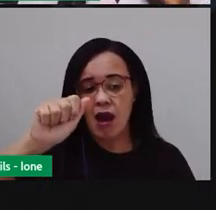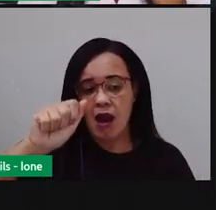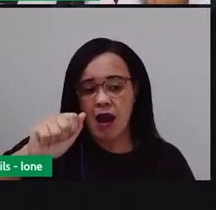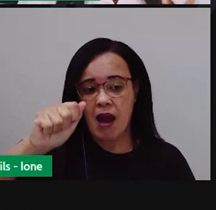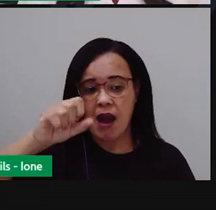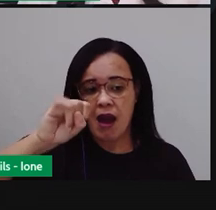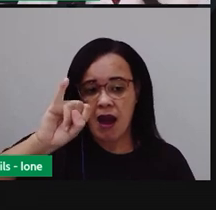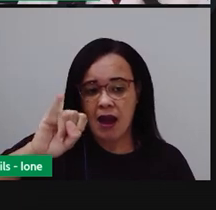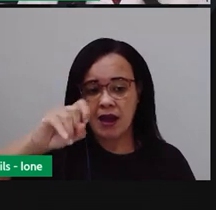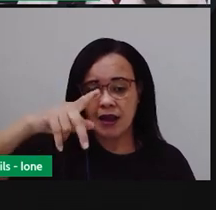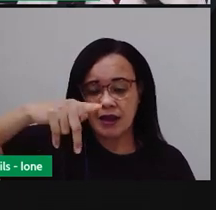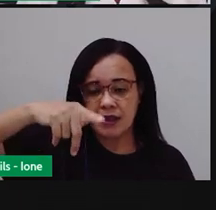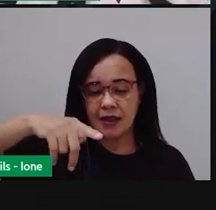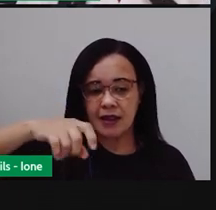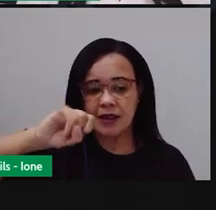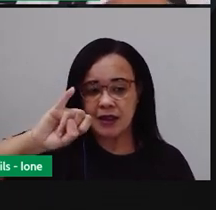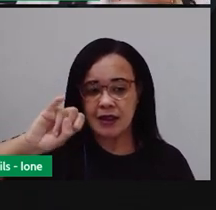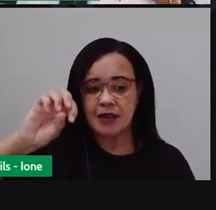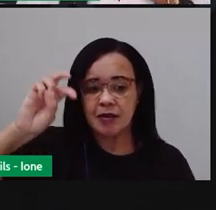que é o nome de uma comida